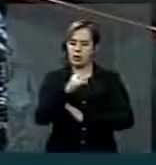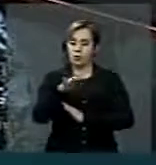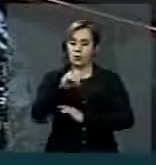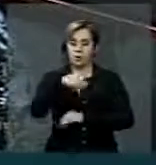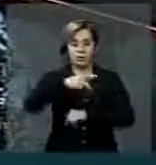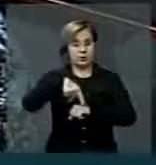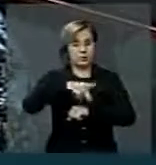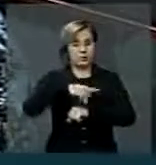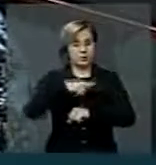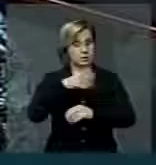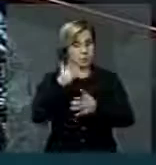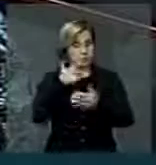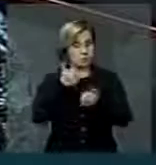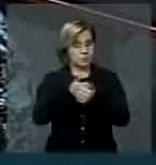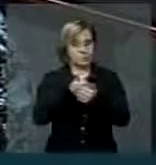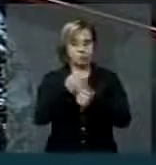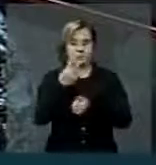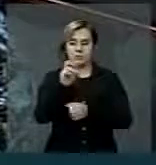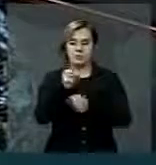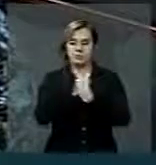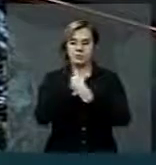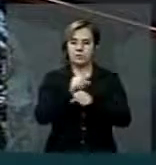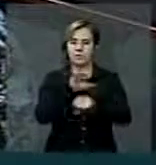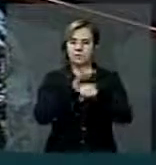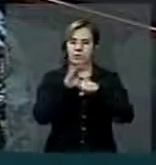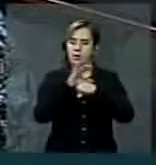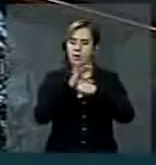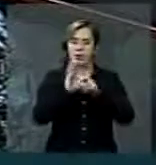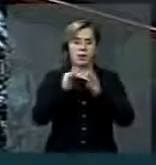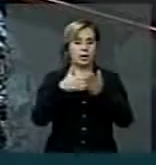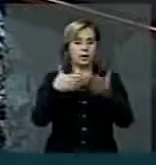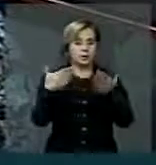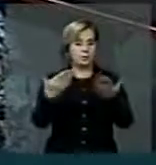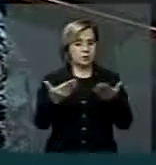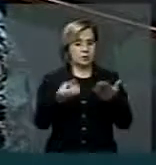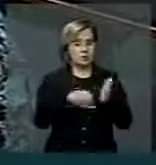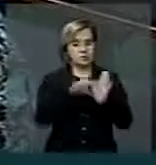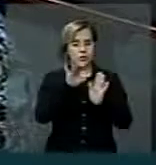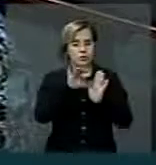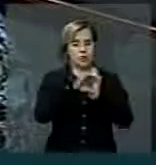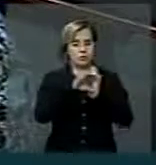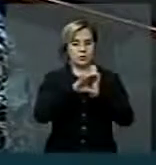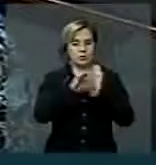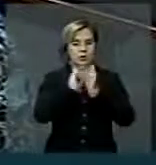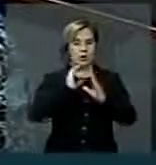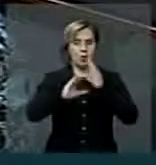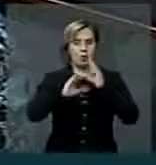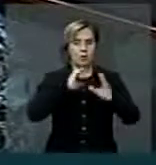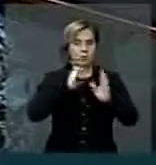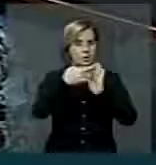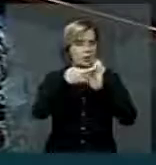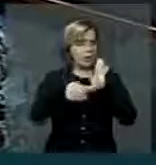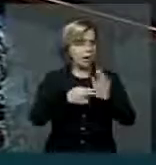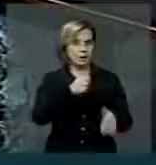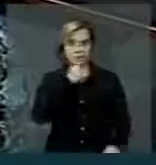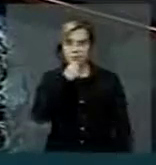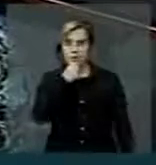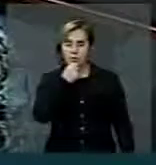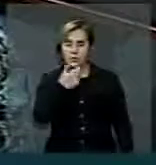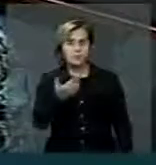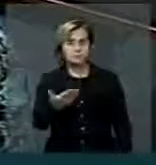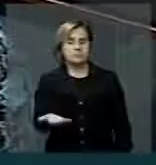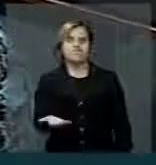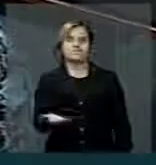comemorar os 25 anos da Constituição Federal, que até hoje o capítulo sobre as comunicações sociais aí não foi regulamentado, o que é